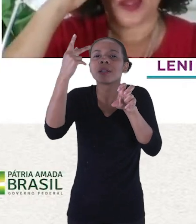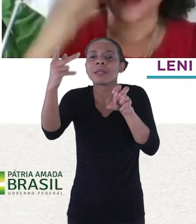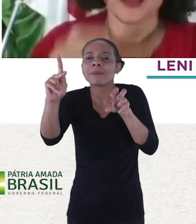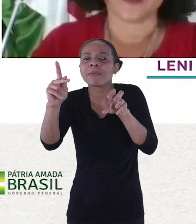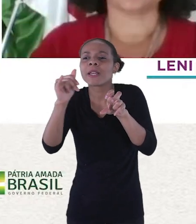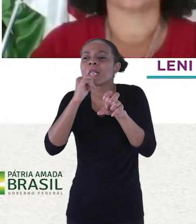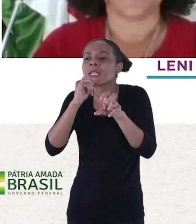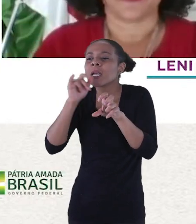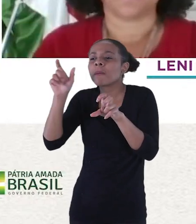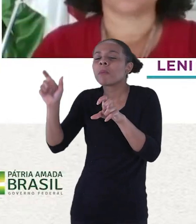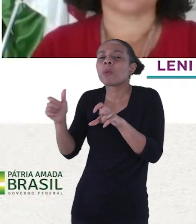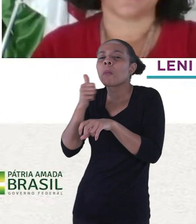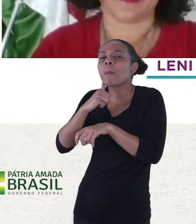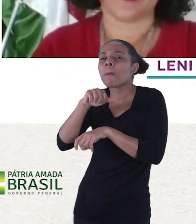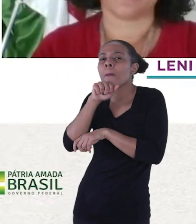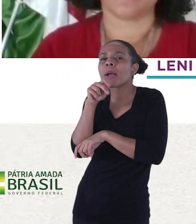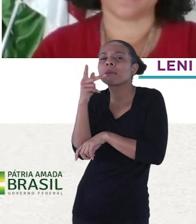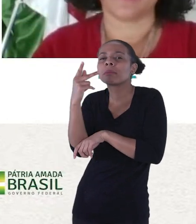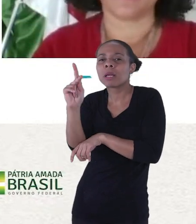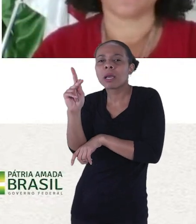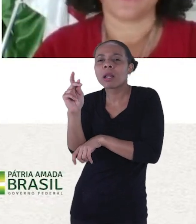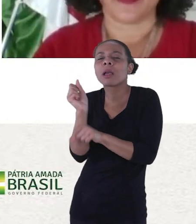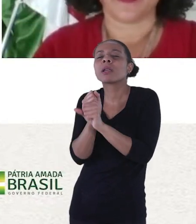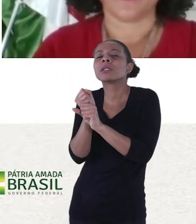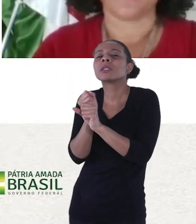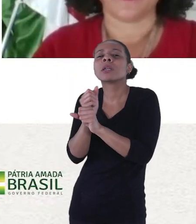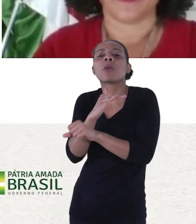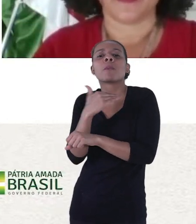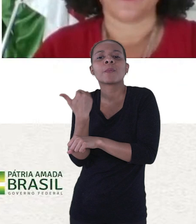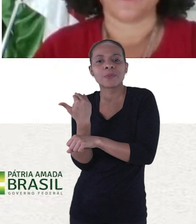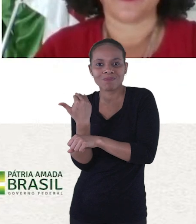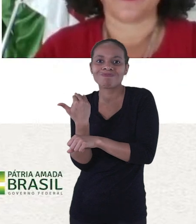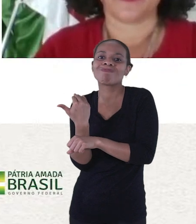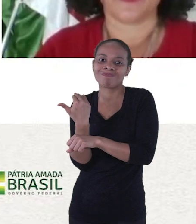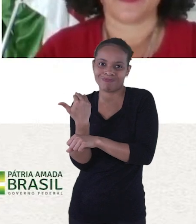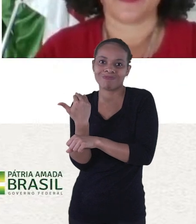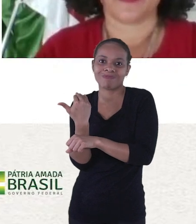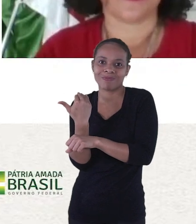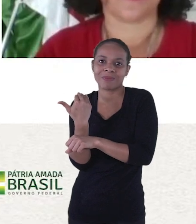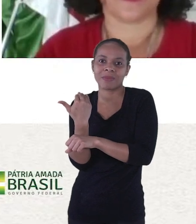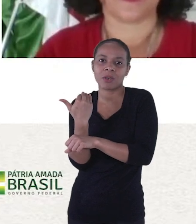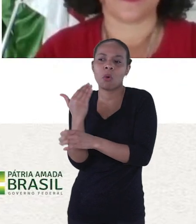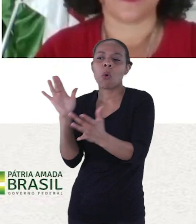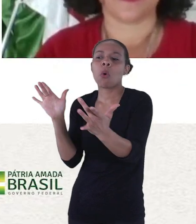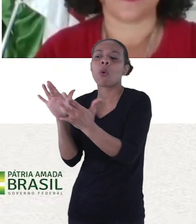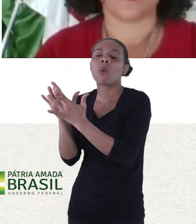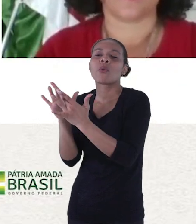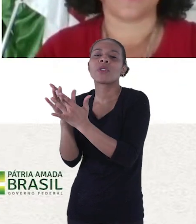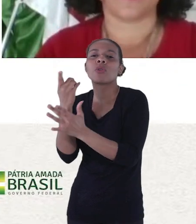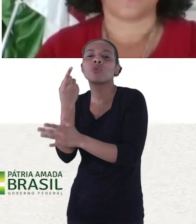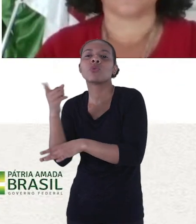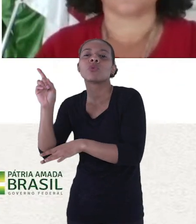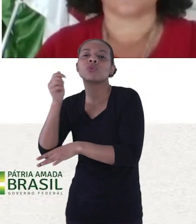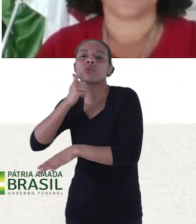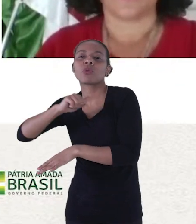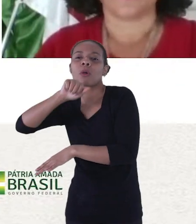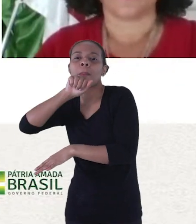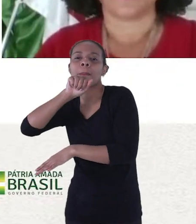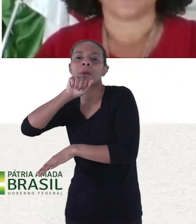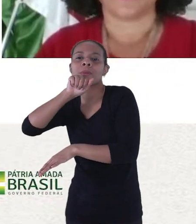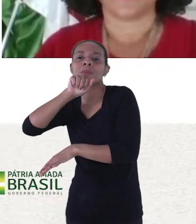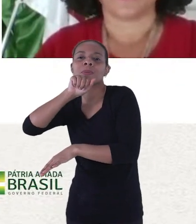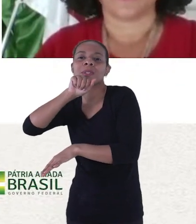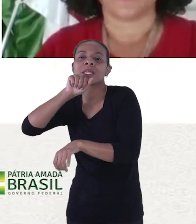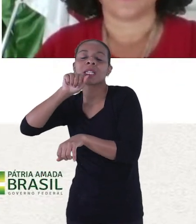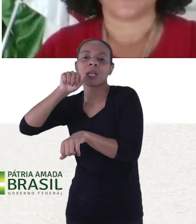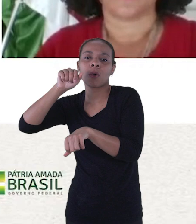mãe? Né? Então, ainda tem isso. Então, o último contato da Carolina com a mãe foi em 1937. Depois